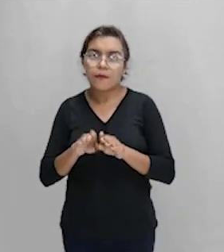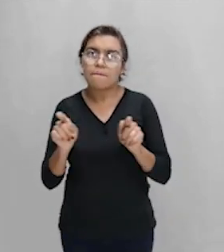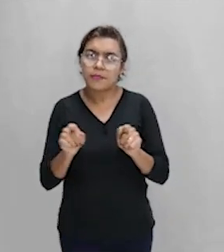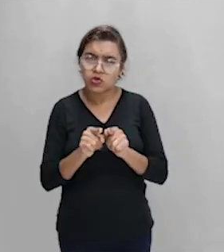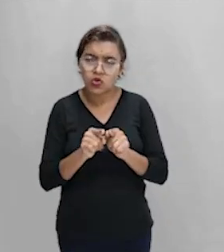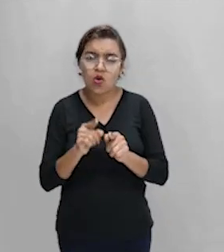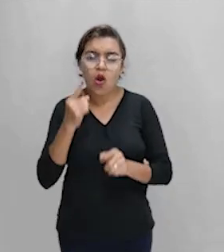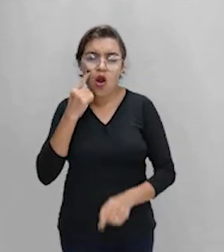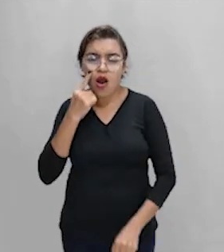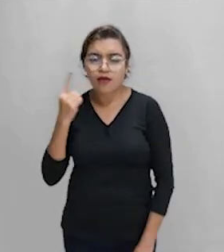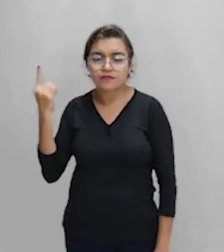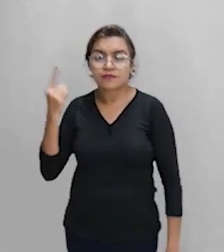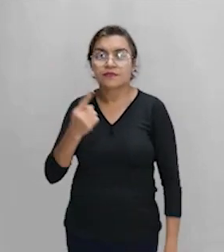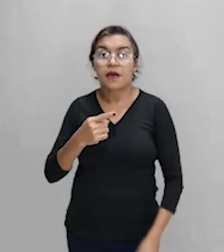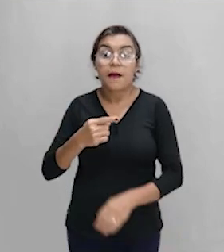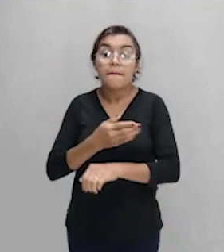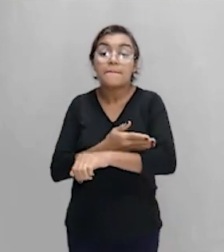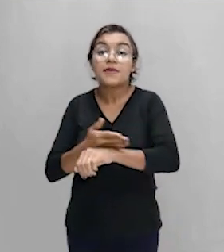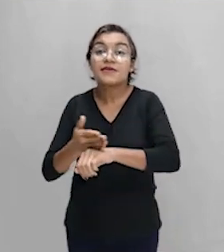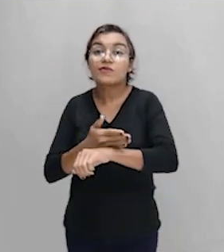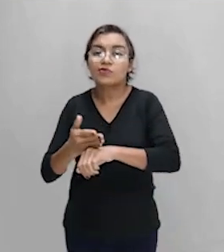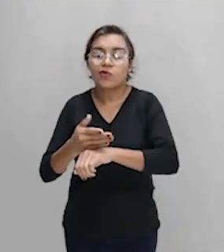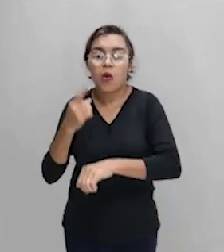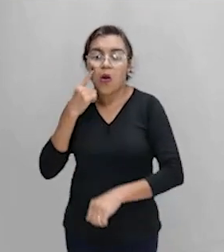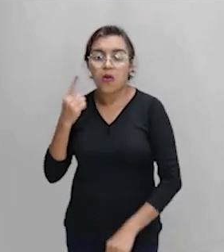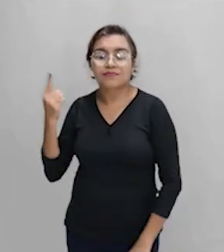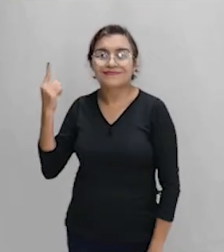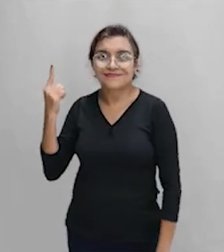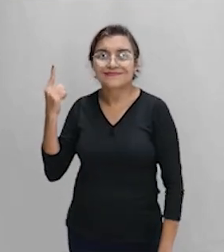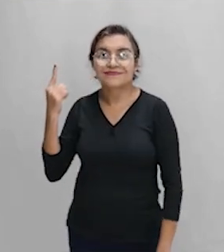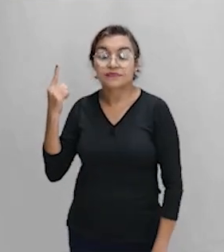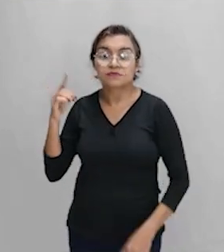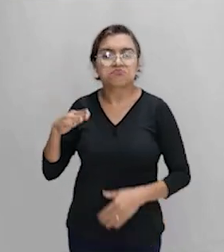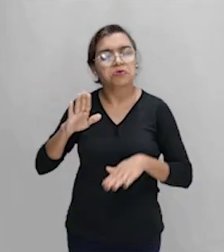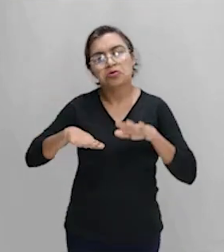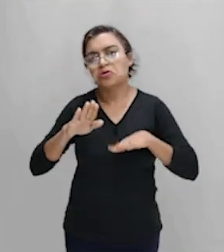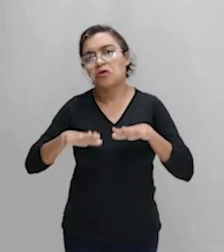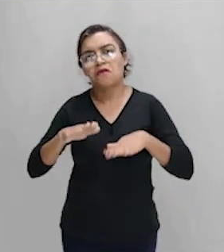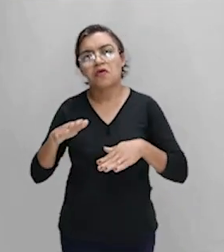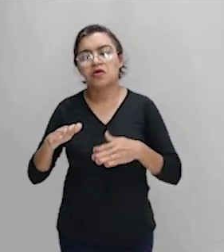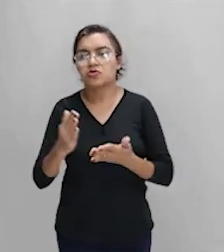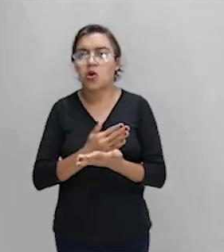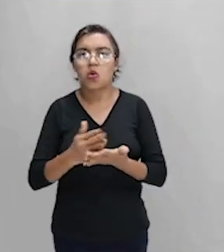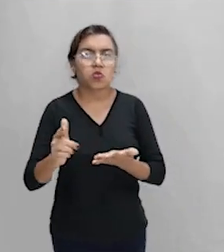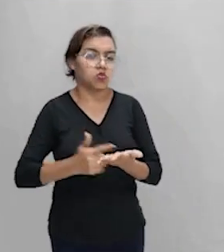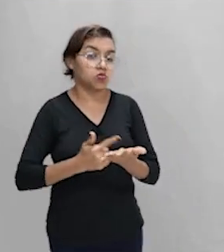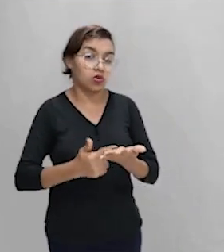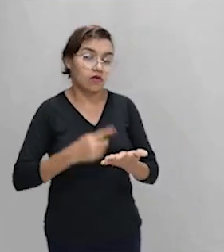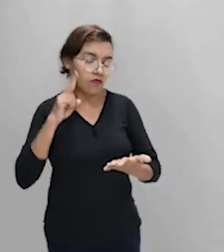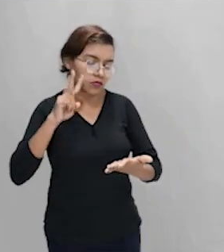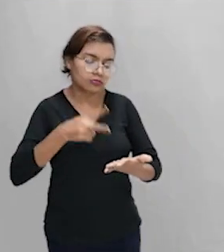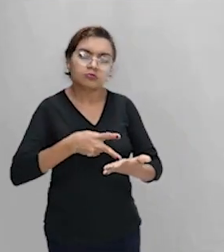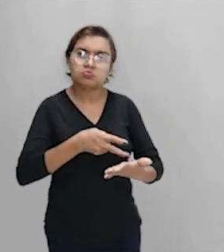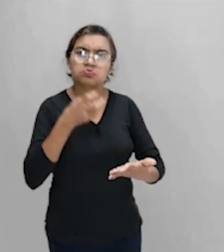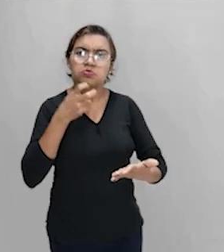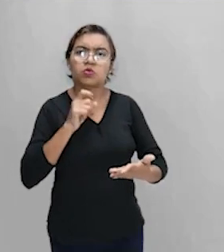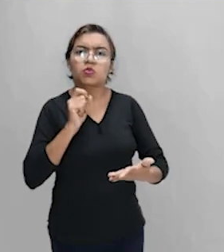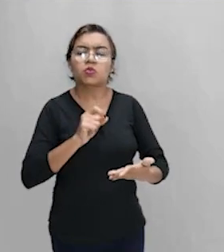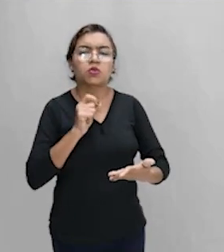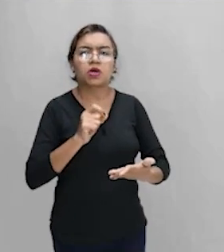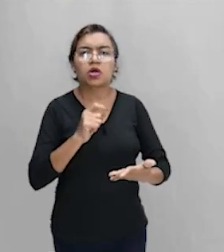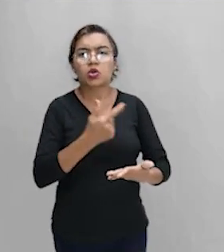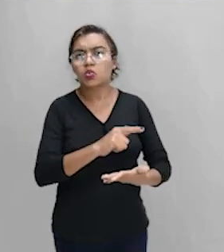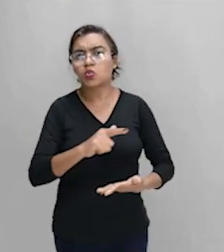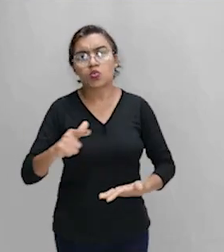menor ainda, que é o quê? Que é a sessão de treinamento. Talvez em alguns livros, quando vocês forem estudar, vocês não vão encontrar a sessão